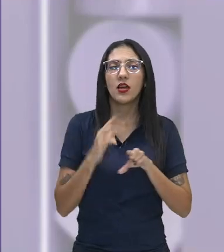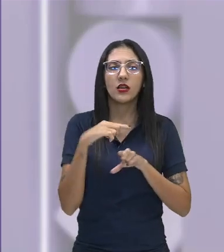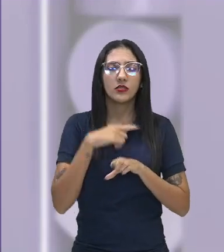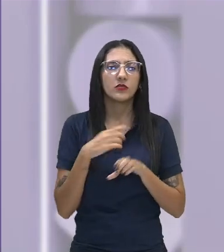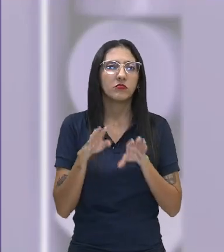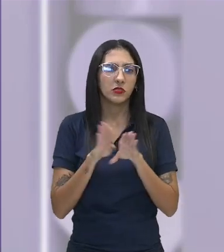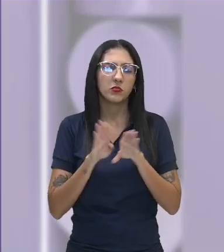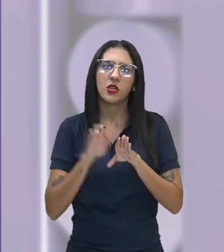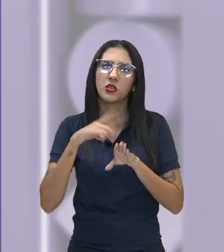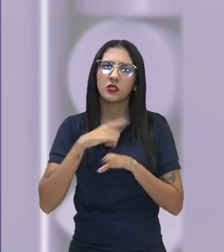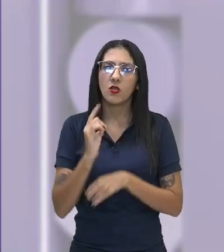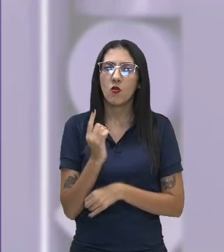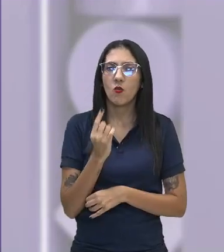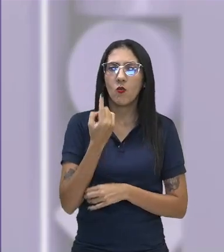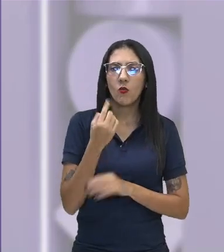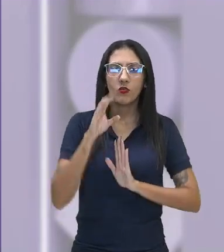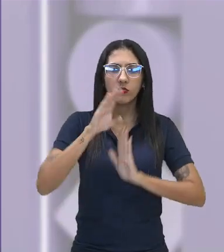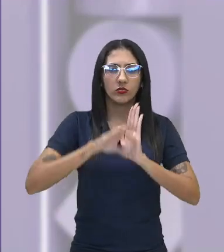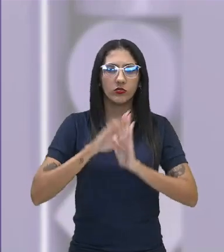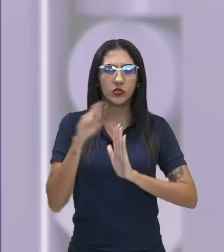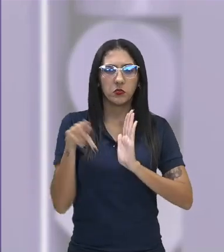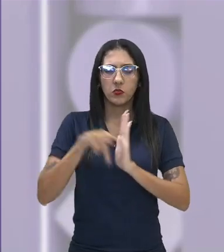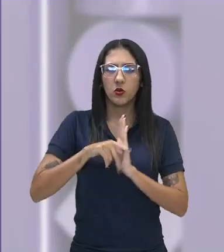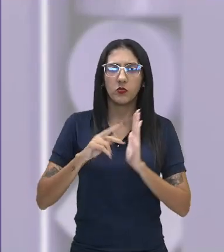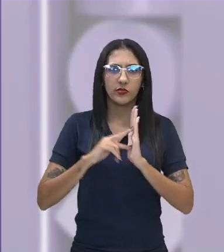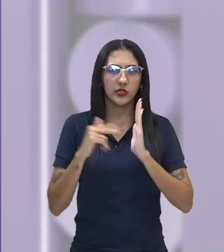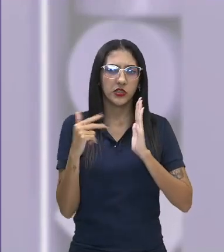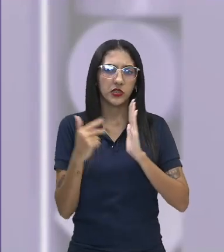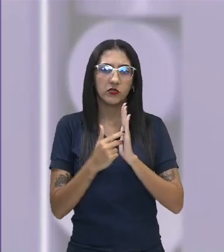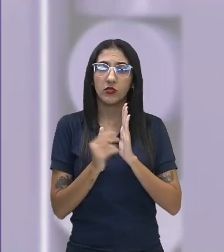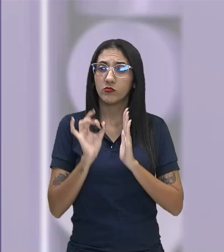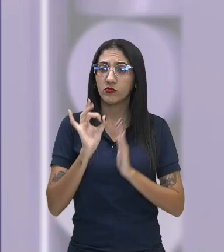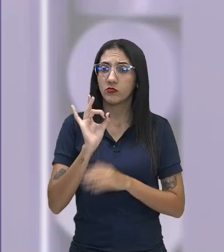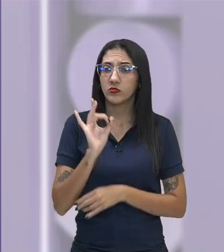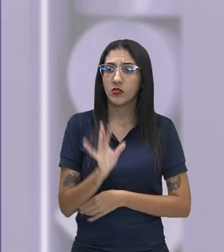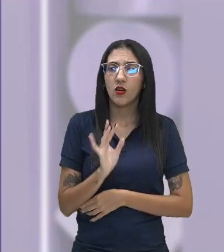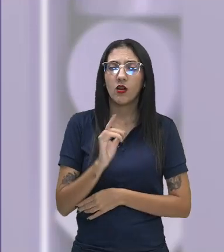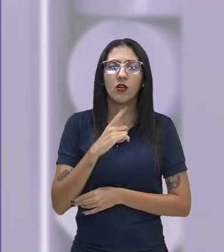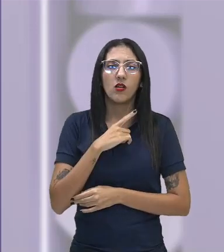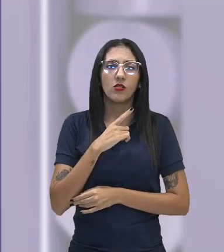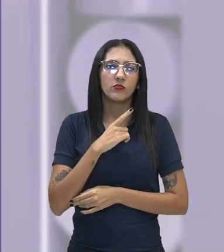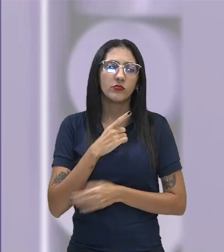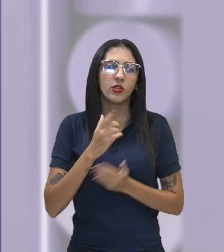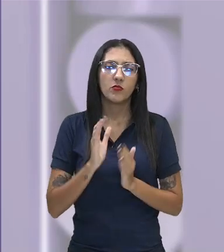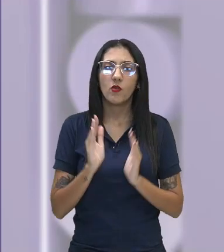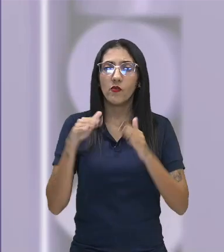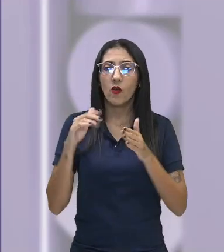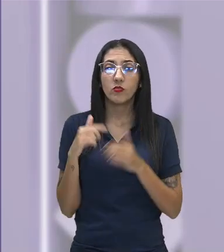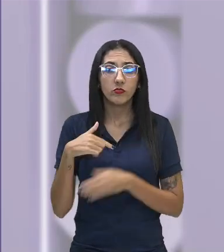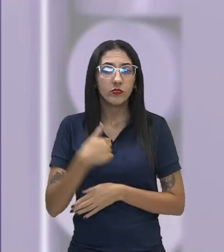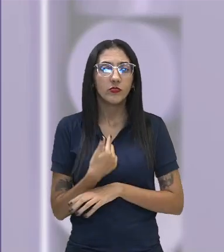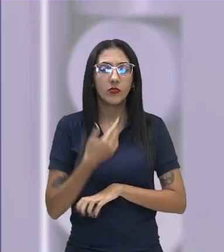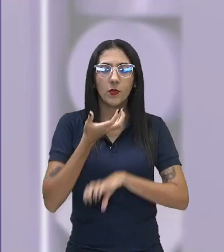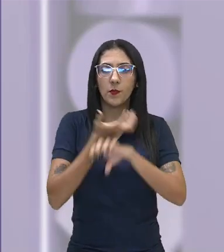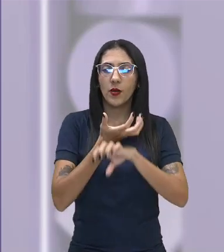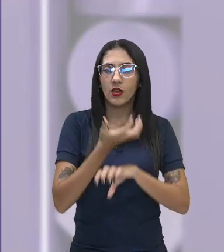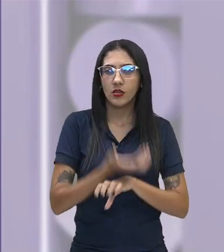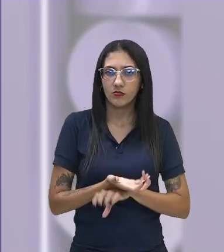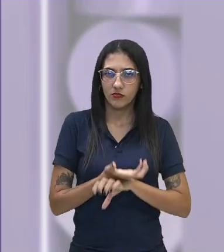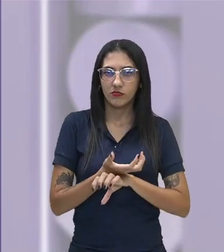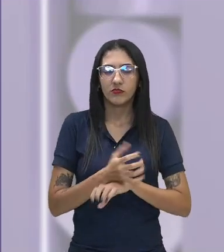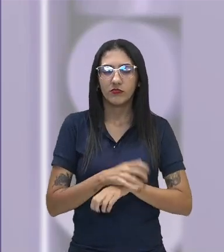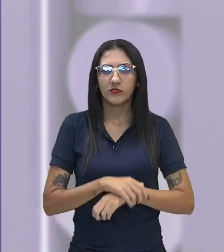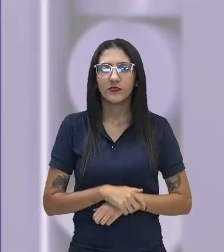tem um conceito, tem um sentido voltado para o nosso componente